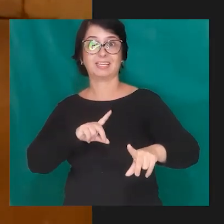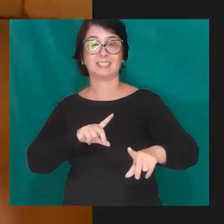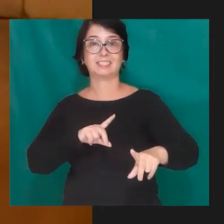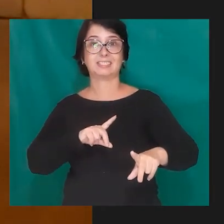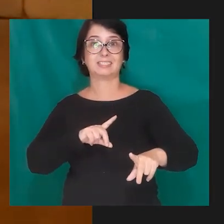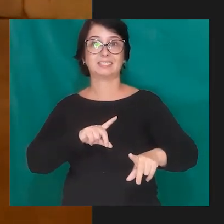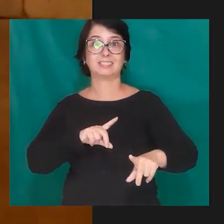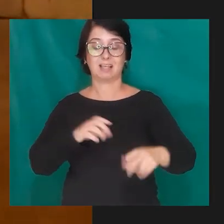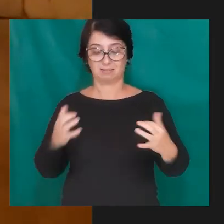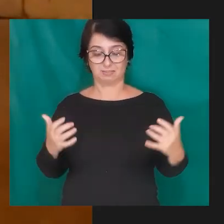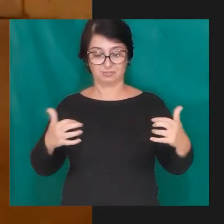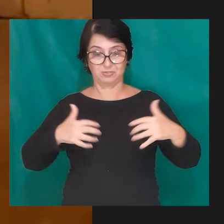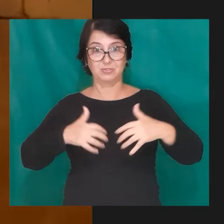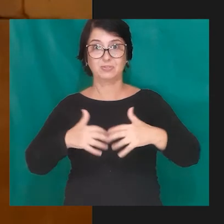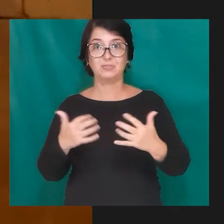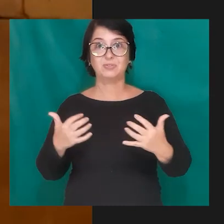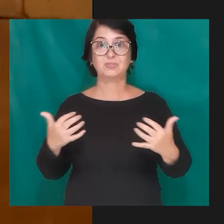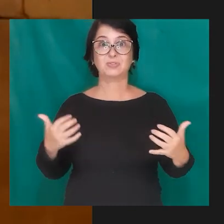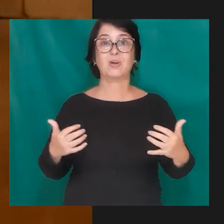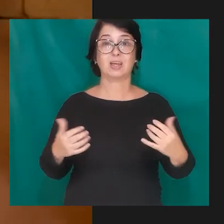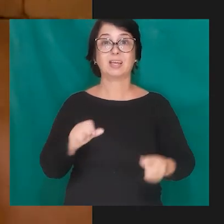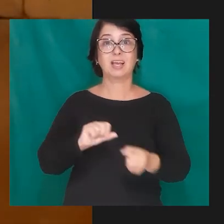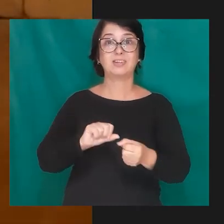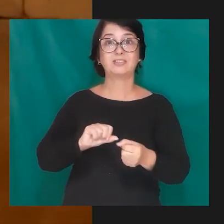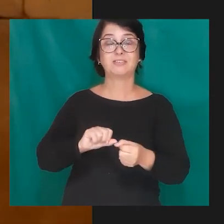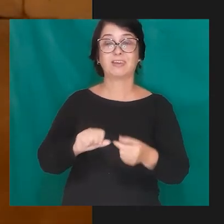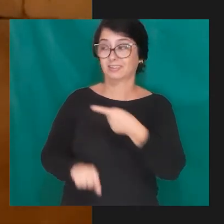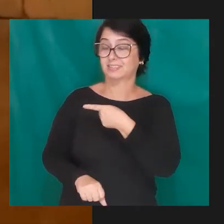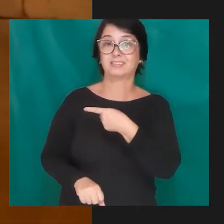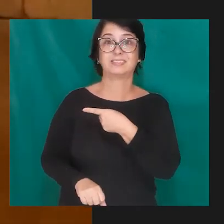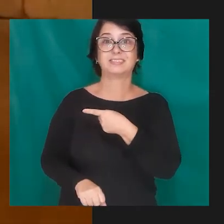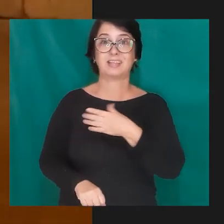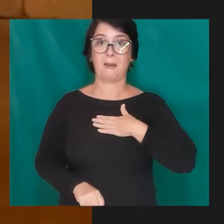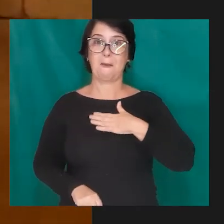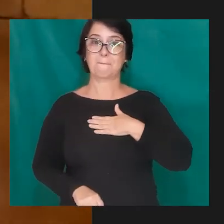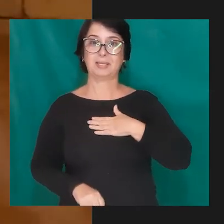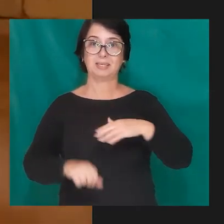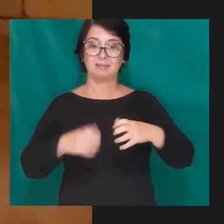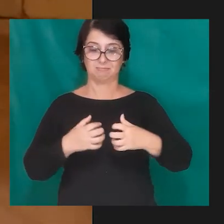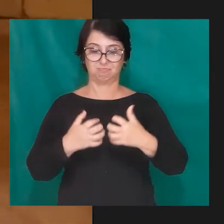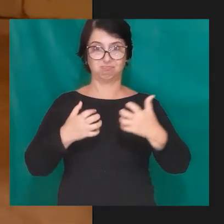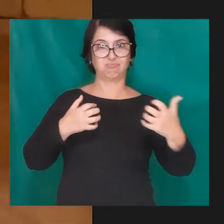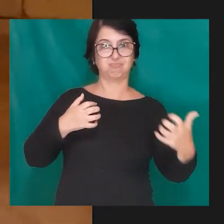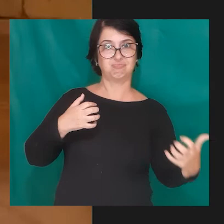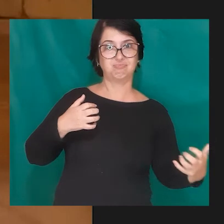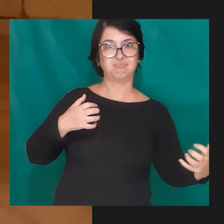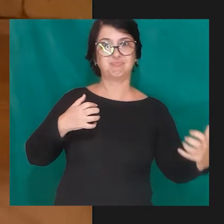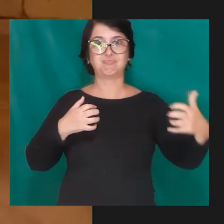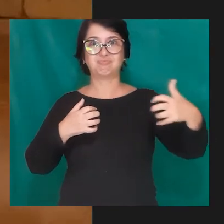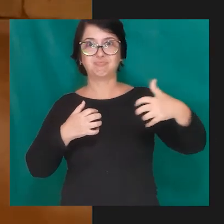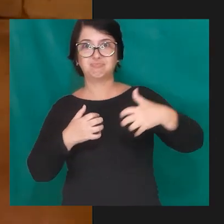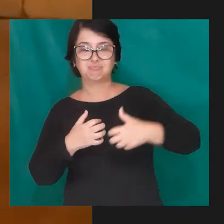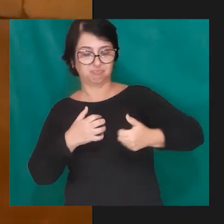do acordeon de acordo que eu toco para o que o Marcelo toca, que é a sanfona, é que a minha, quando abre o fole, é uma nota, no